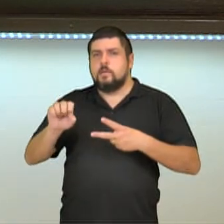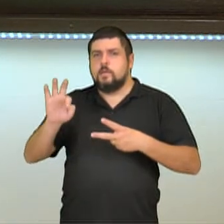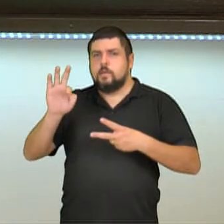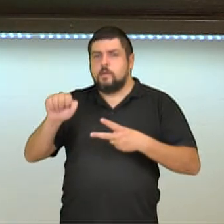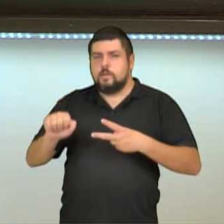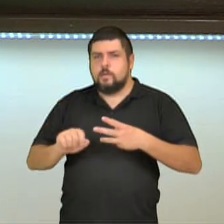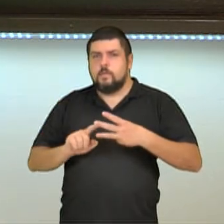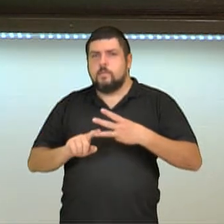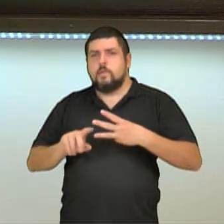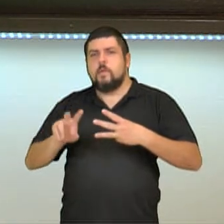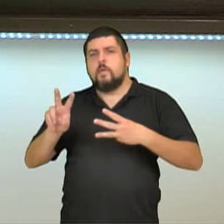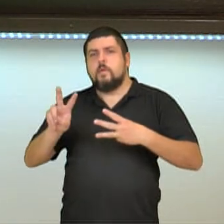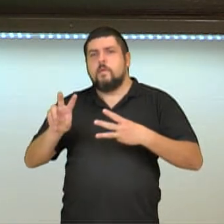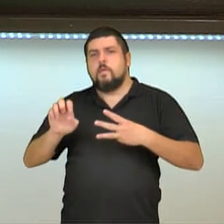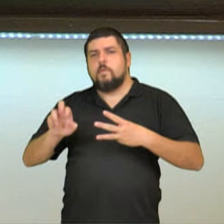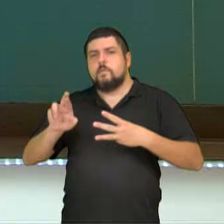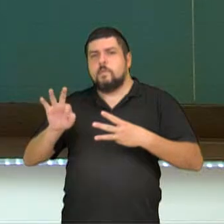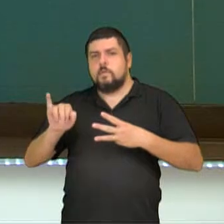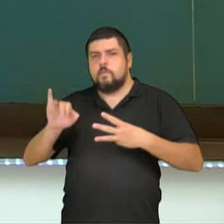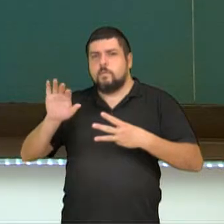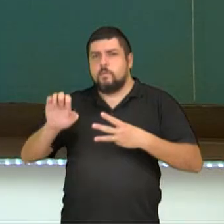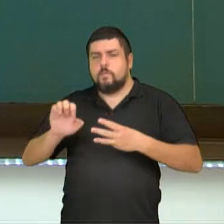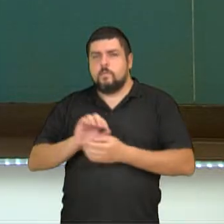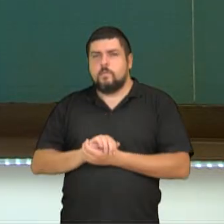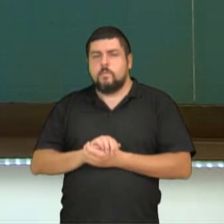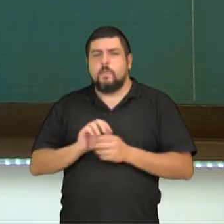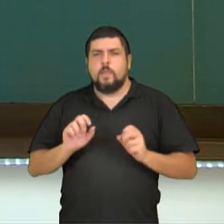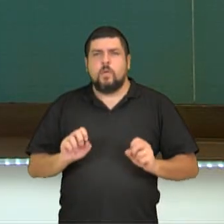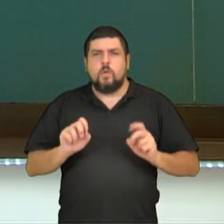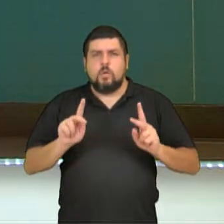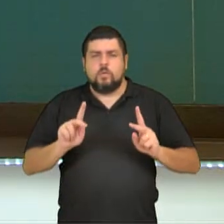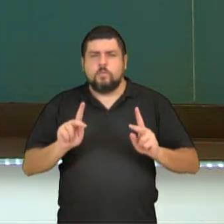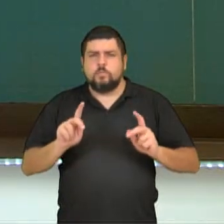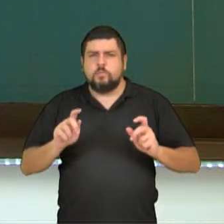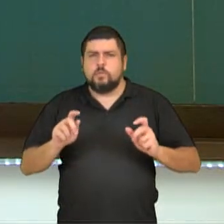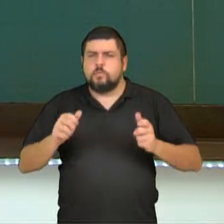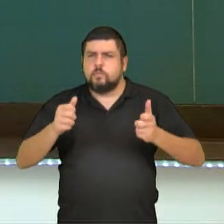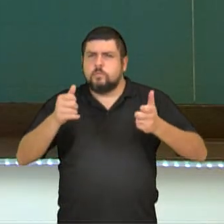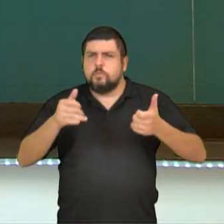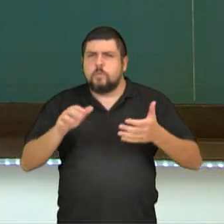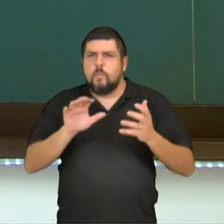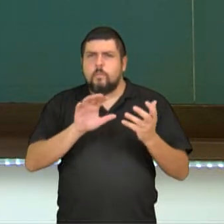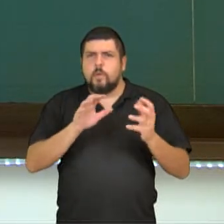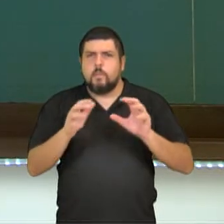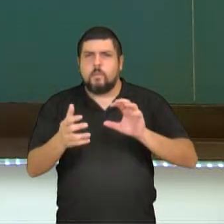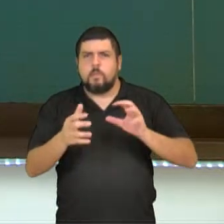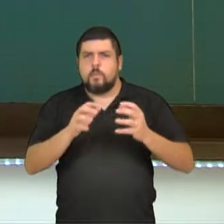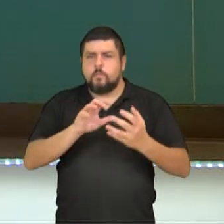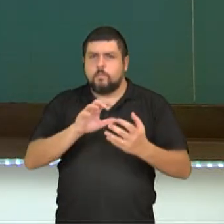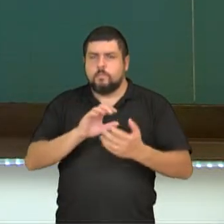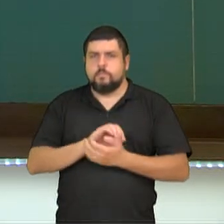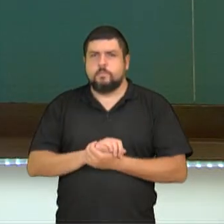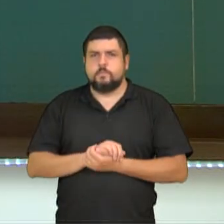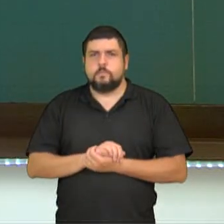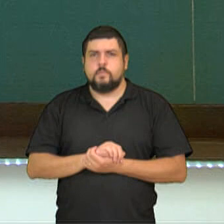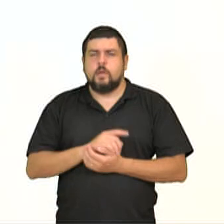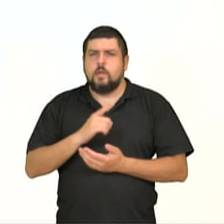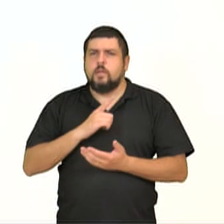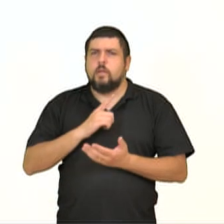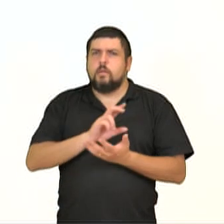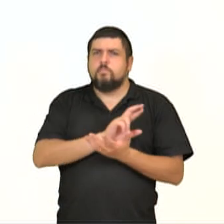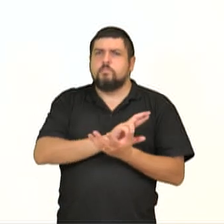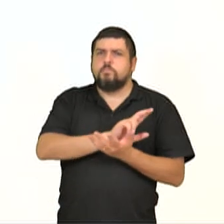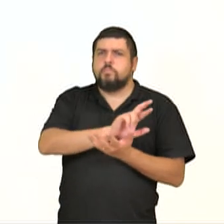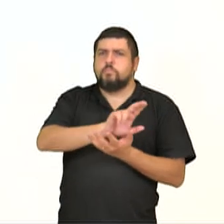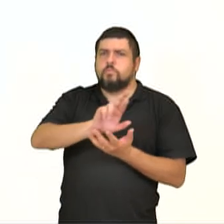bem. Agora a gente vai falar um pouquinho sobre sólidos geométricos. A gente vai diferenciar os sólidos geométricos. Os sólidos